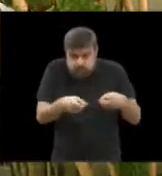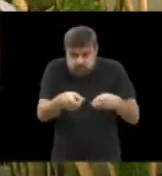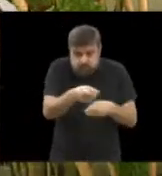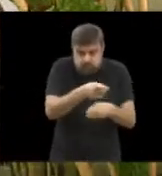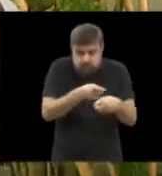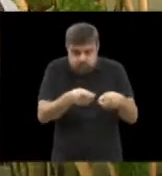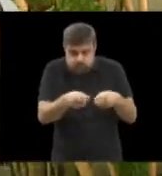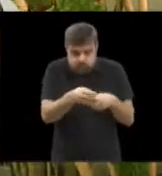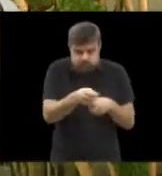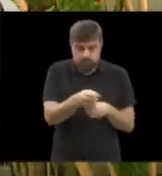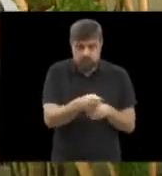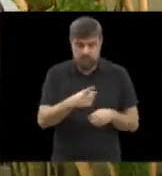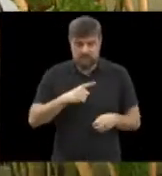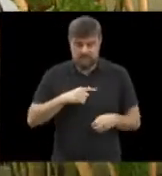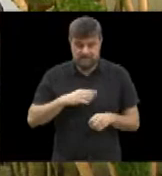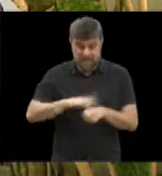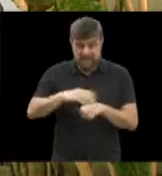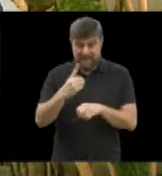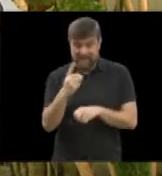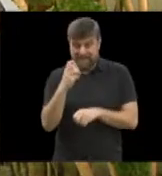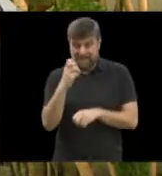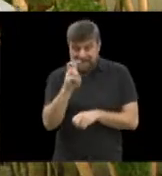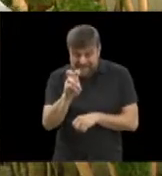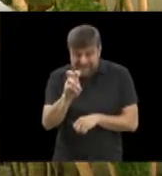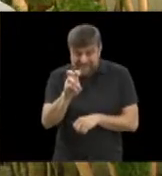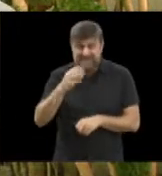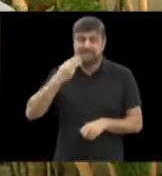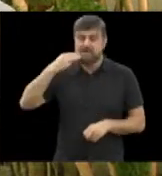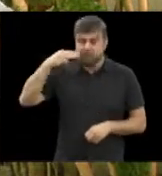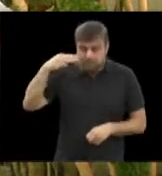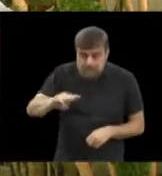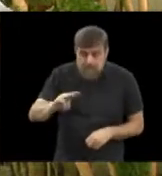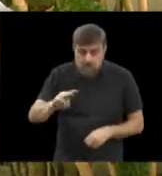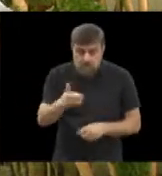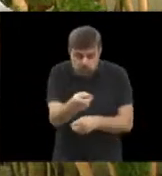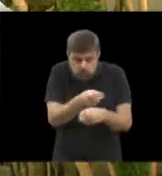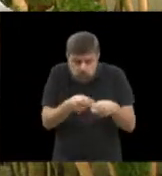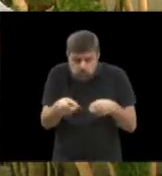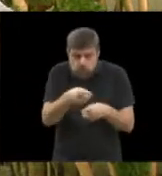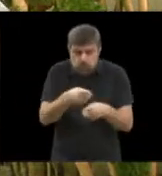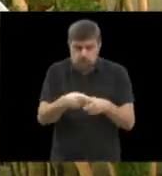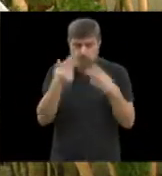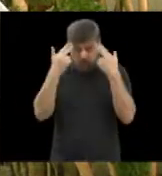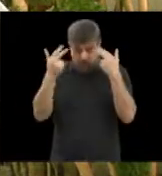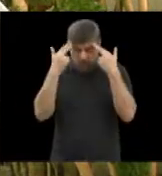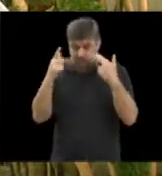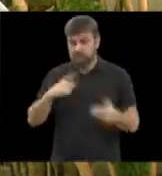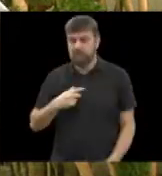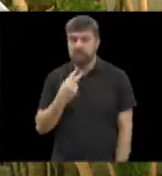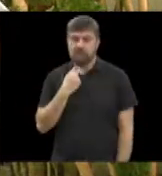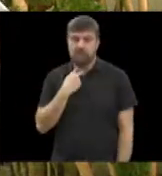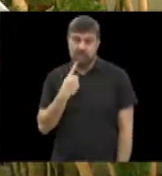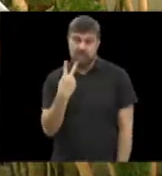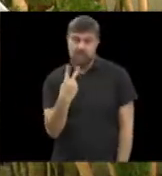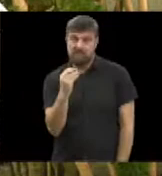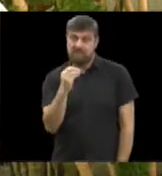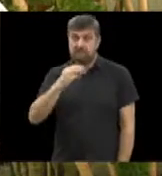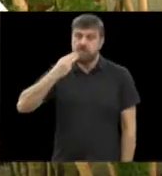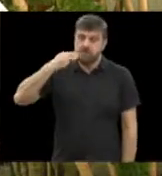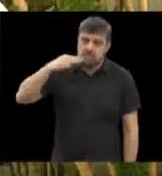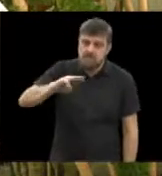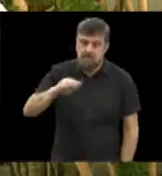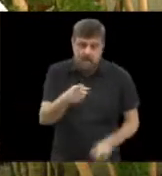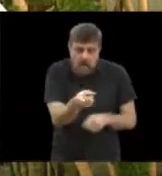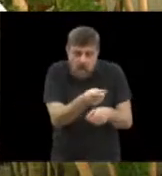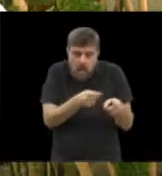alta, acima de 15 milhões a gente já considera normal uma concentração. Só que não adianta eu ter 20 milhões, 100 milhões e não